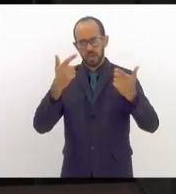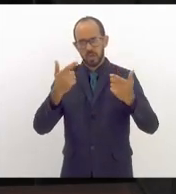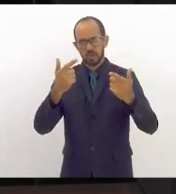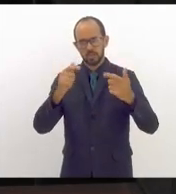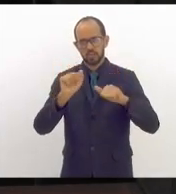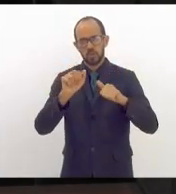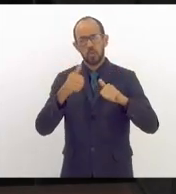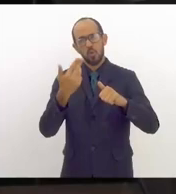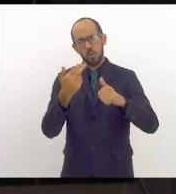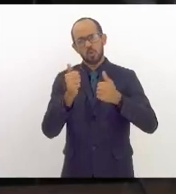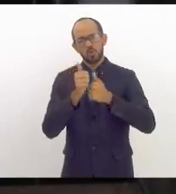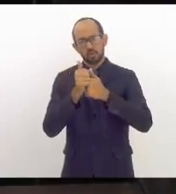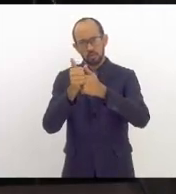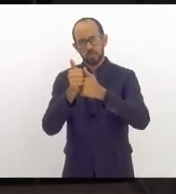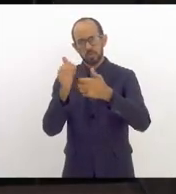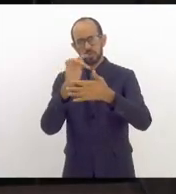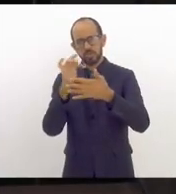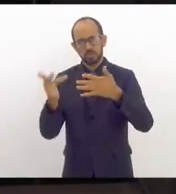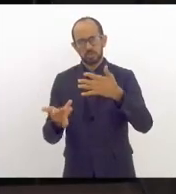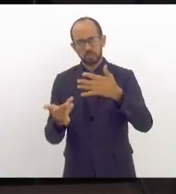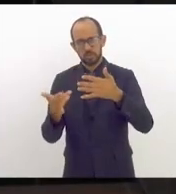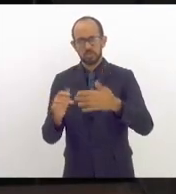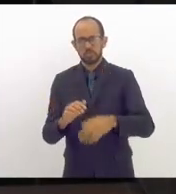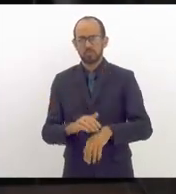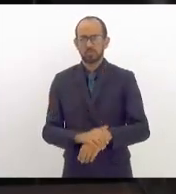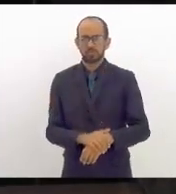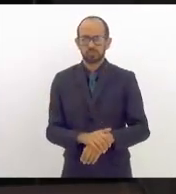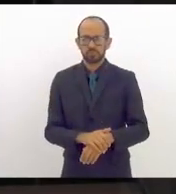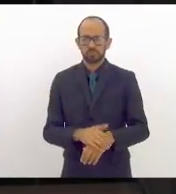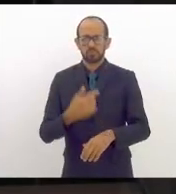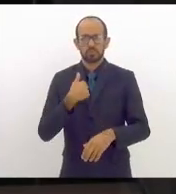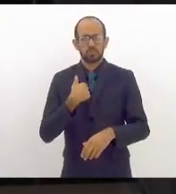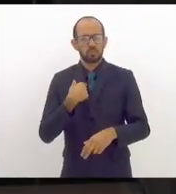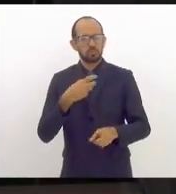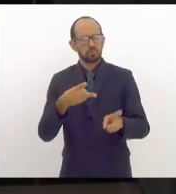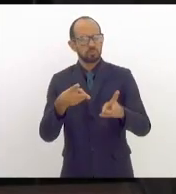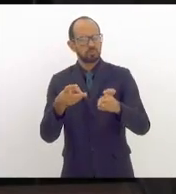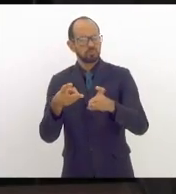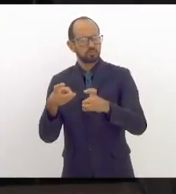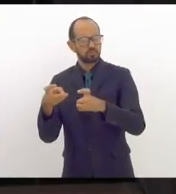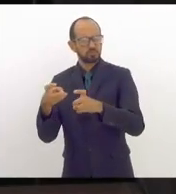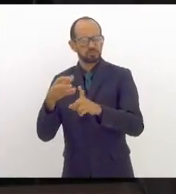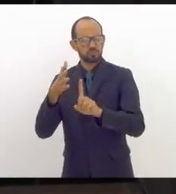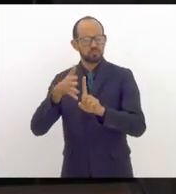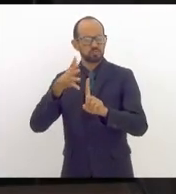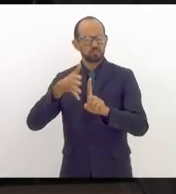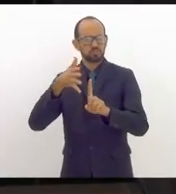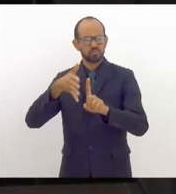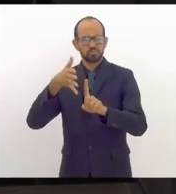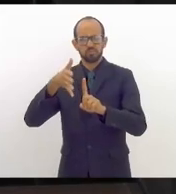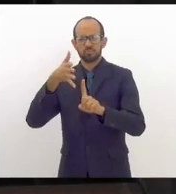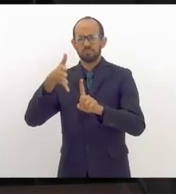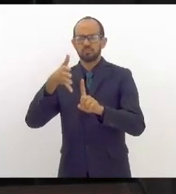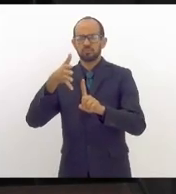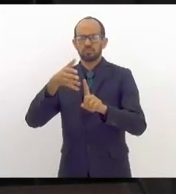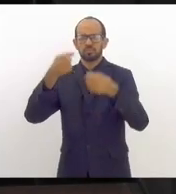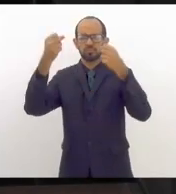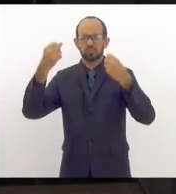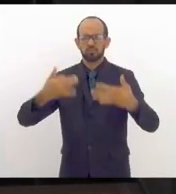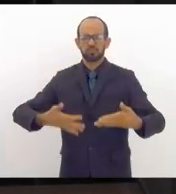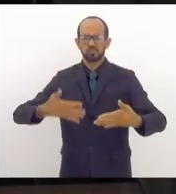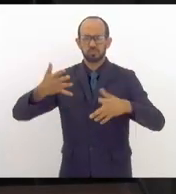que nos acompanham pelas redes sociais eu ouvi atentamente as intervenções feitas